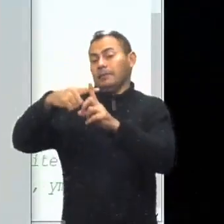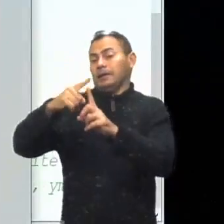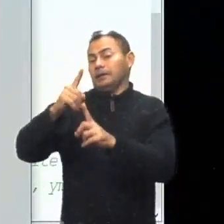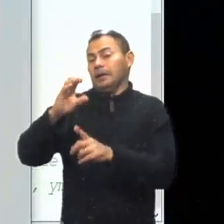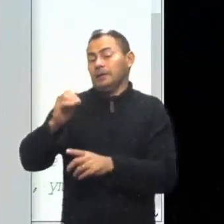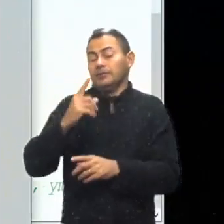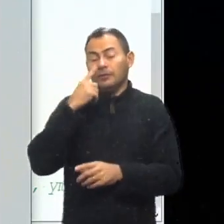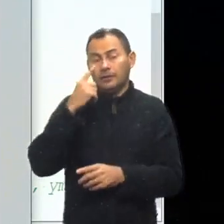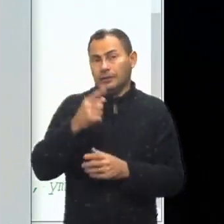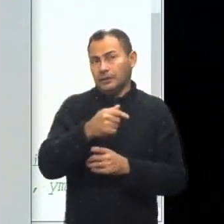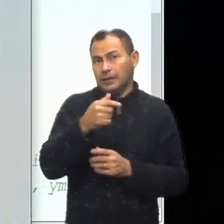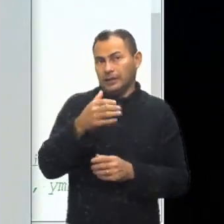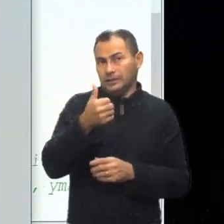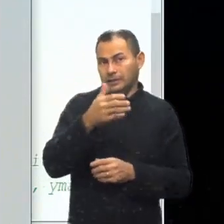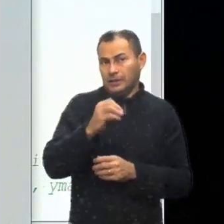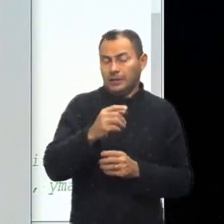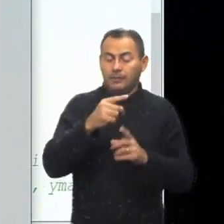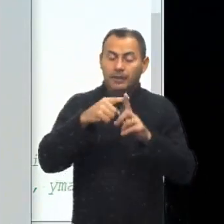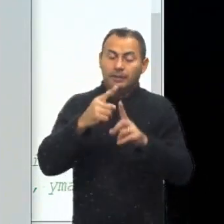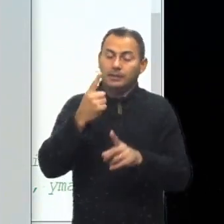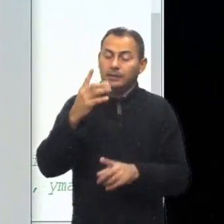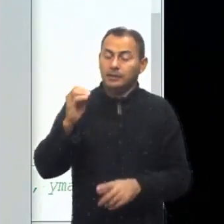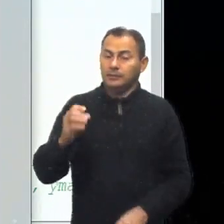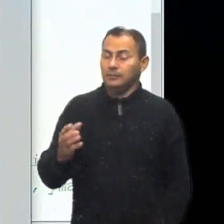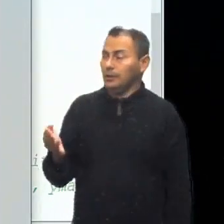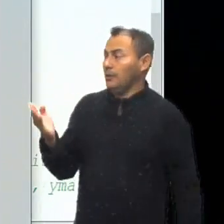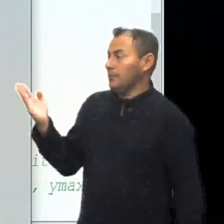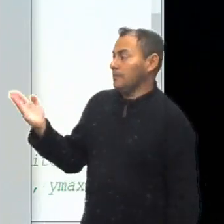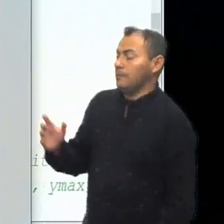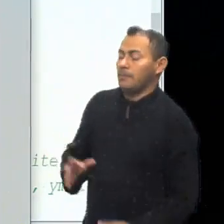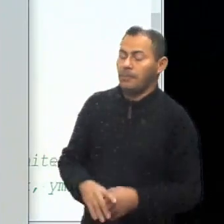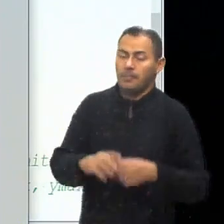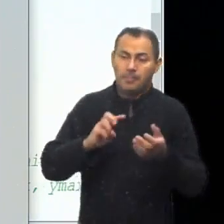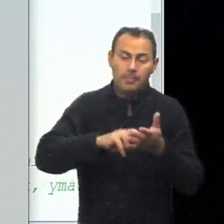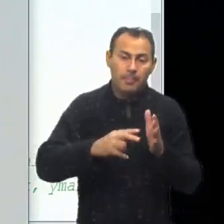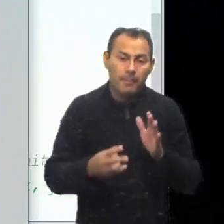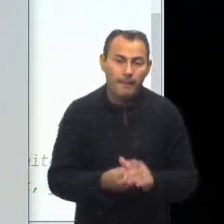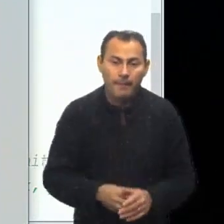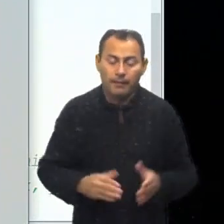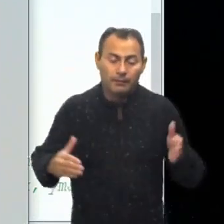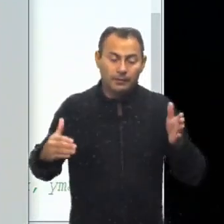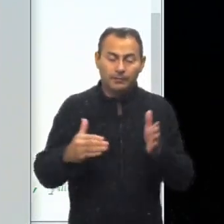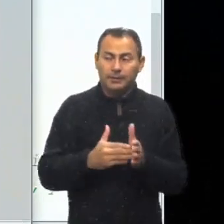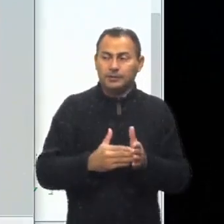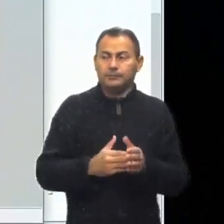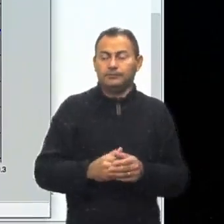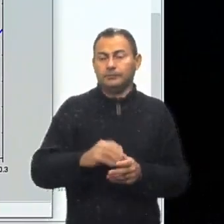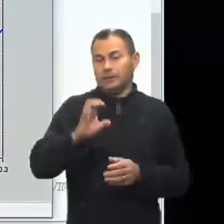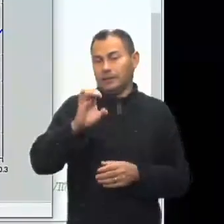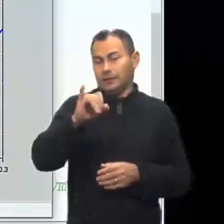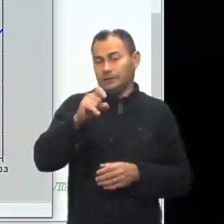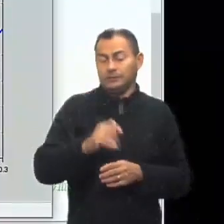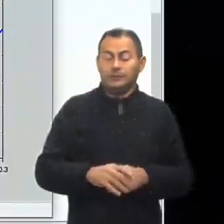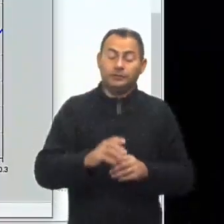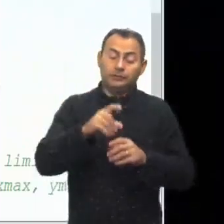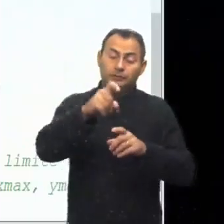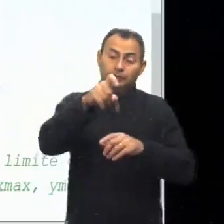ó, tá, de menos 10 a 10. Então é assim que você define os limites dos eixos x e